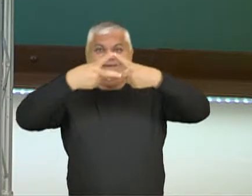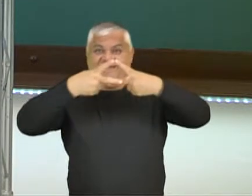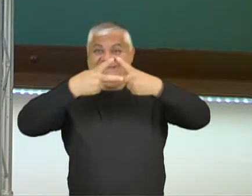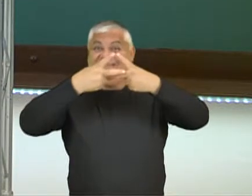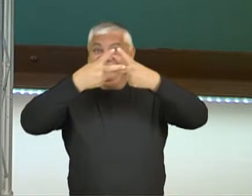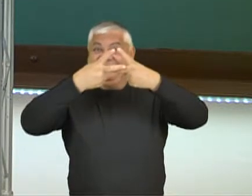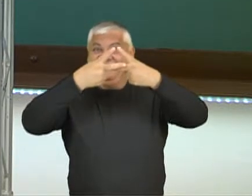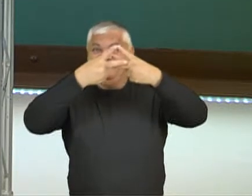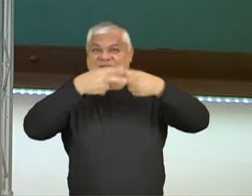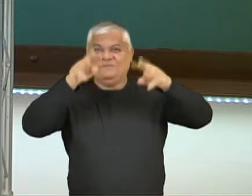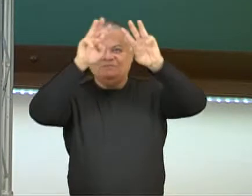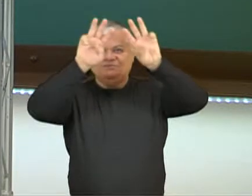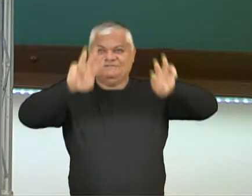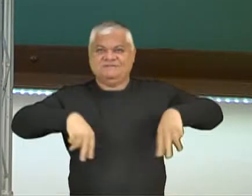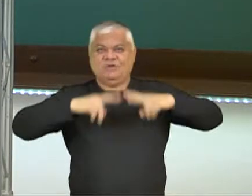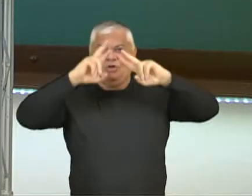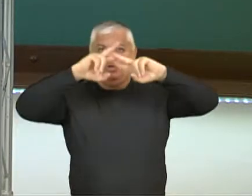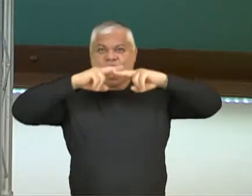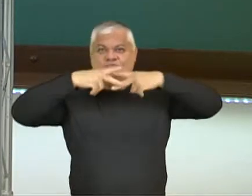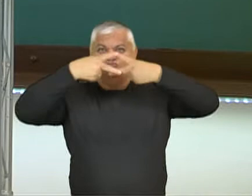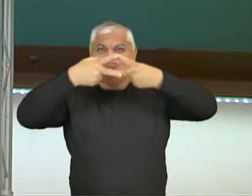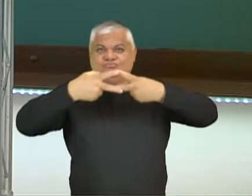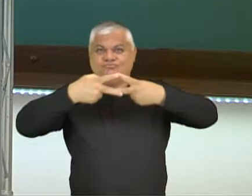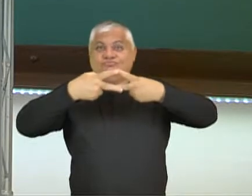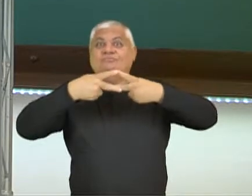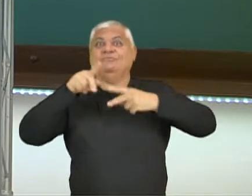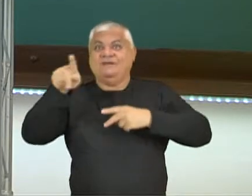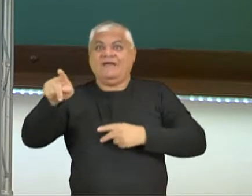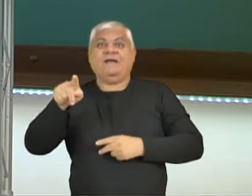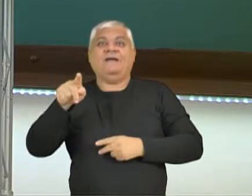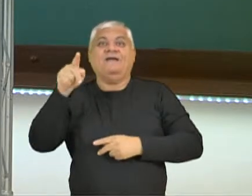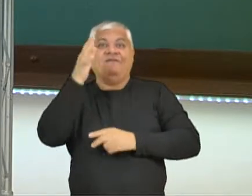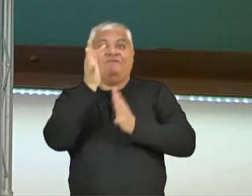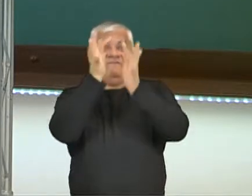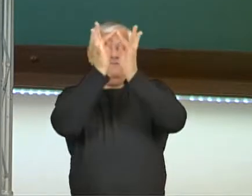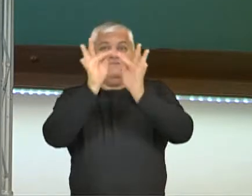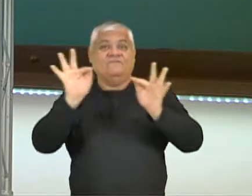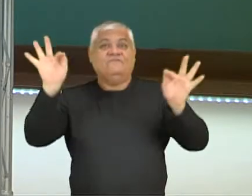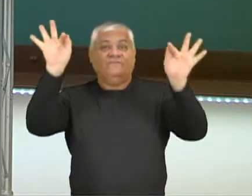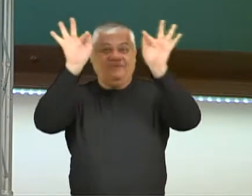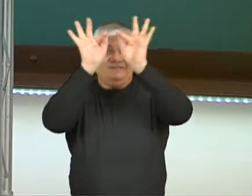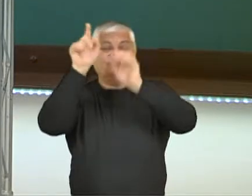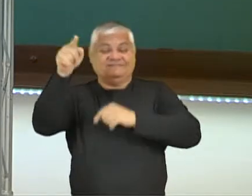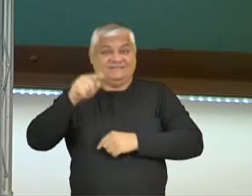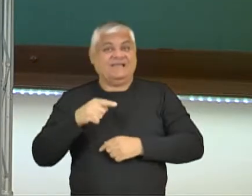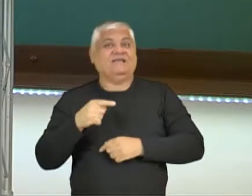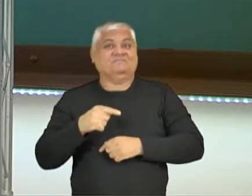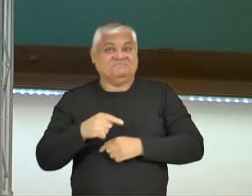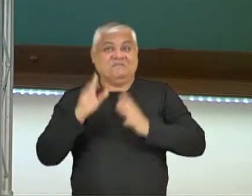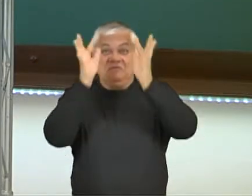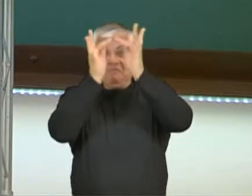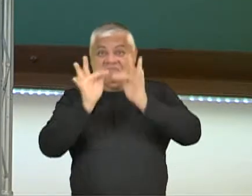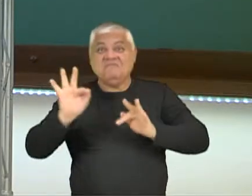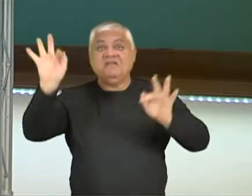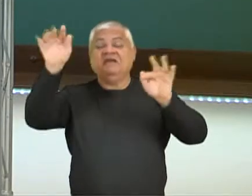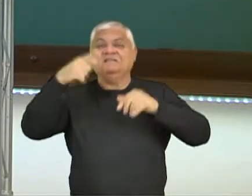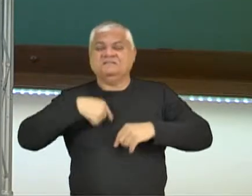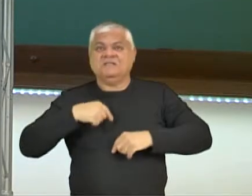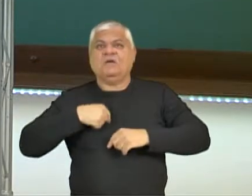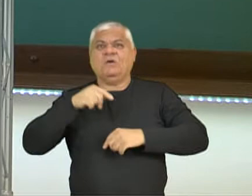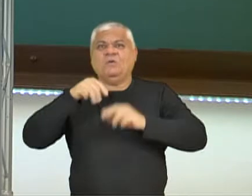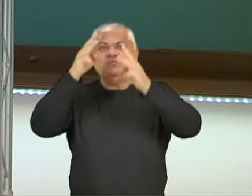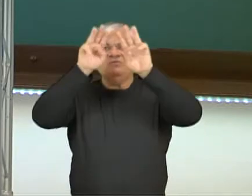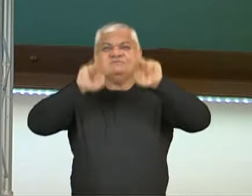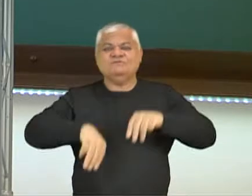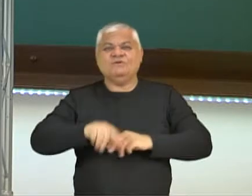Do Louvre em Paris? Pois é, então é melhor a gente pesquisar um pouquinho e navegar para descobrir e conhecer essas cidades e esses museus. O